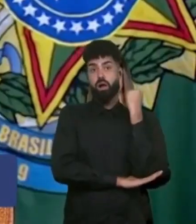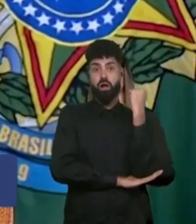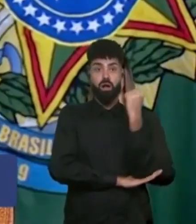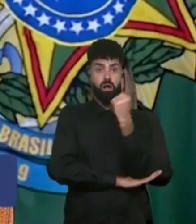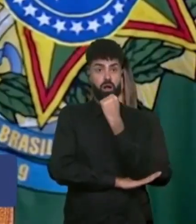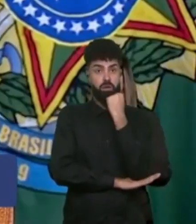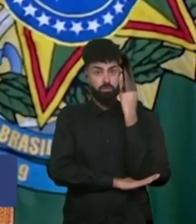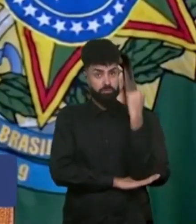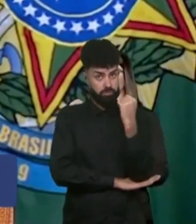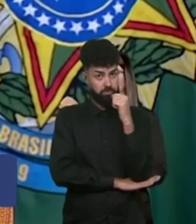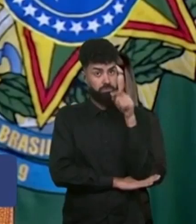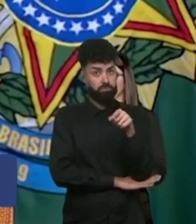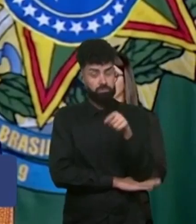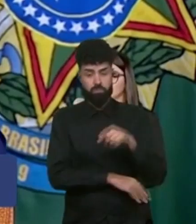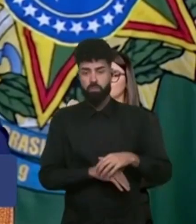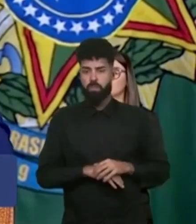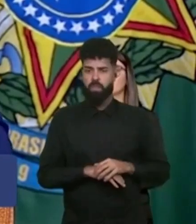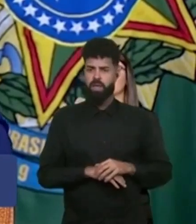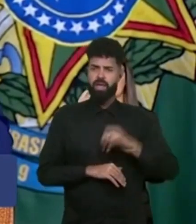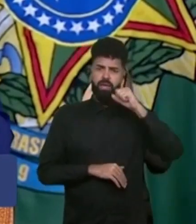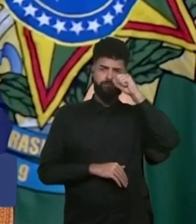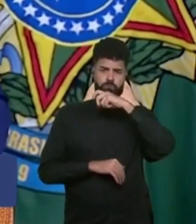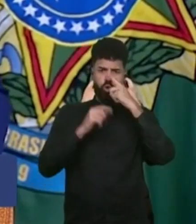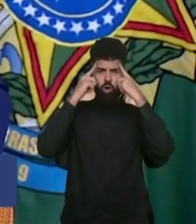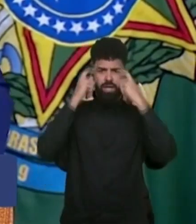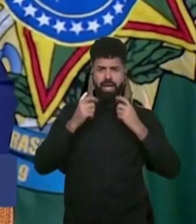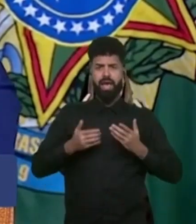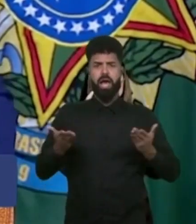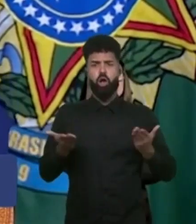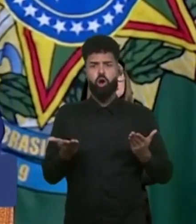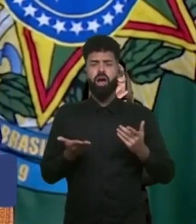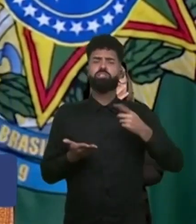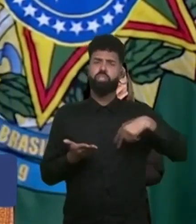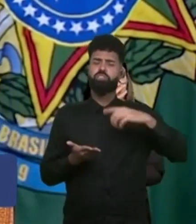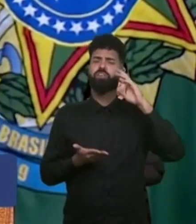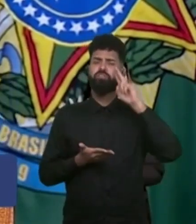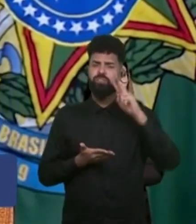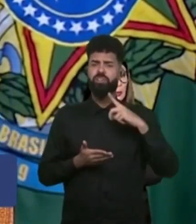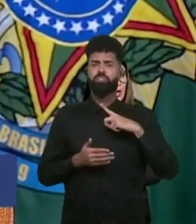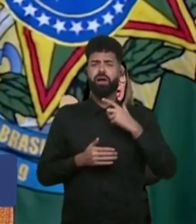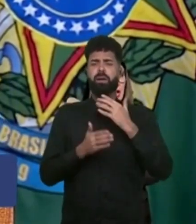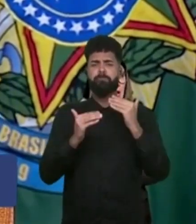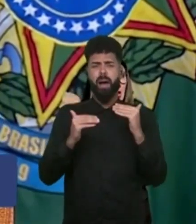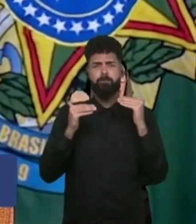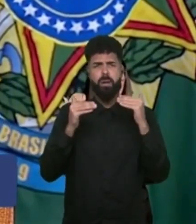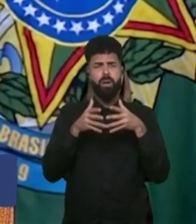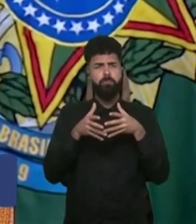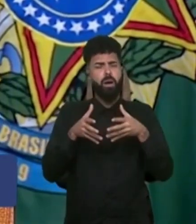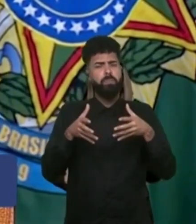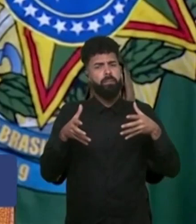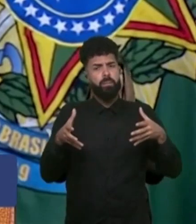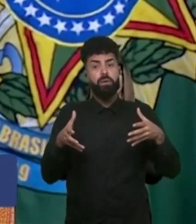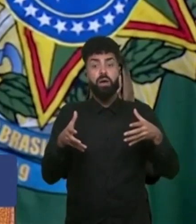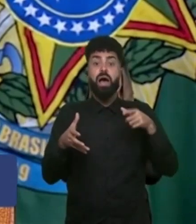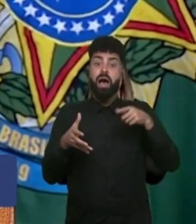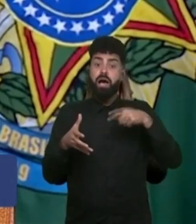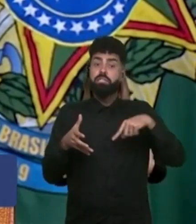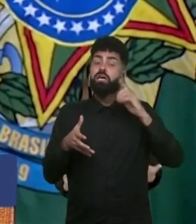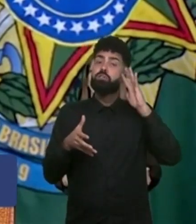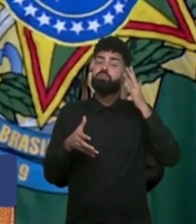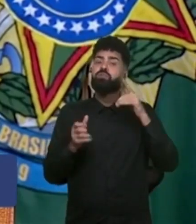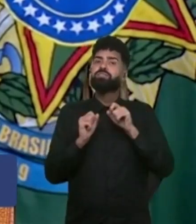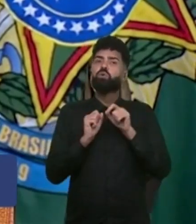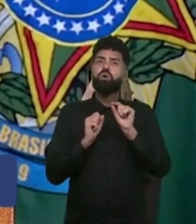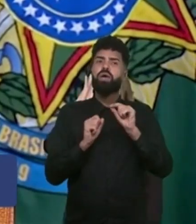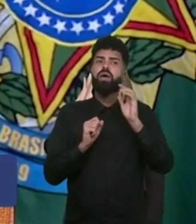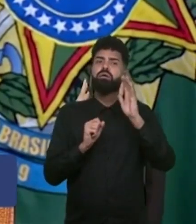tem se agravado a cada dia que passa, e nós então resolvemos tomar uma decisão fazendo com que o governo federal participe